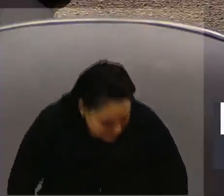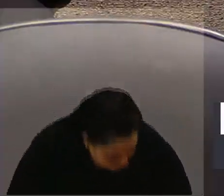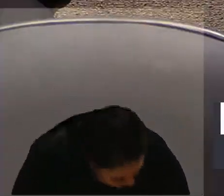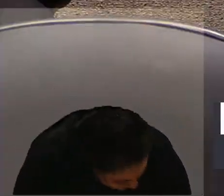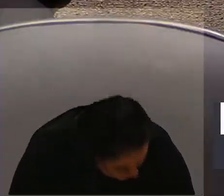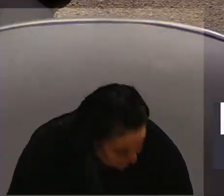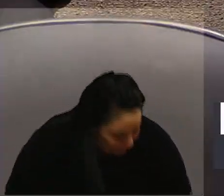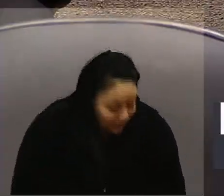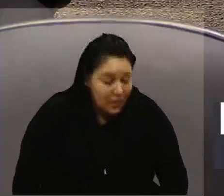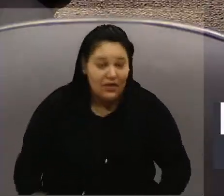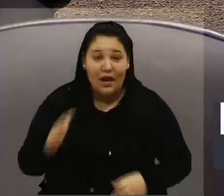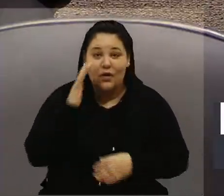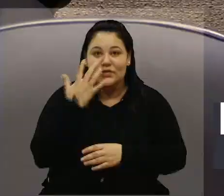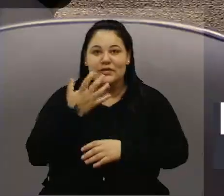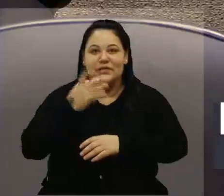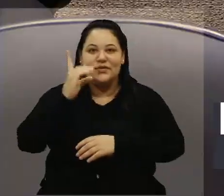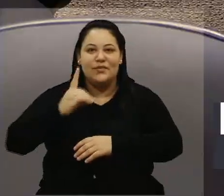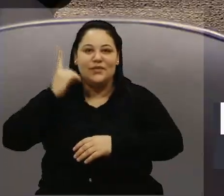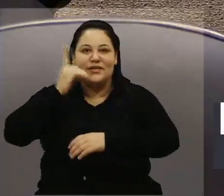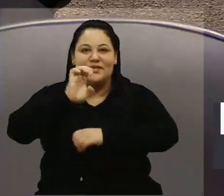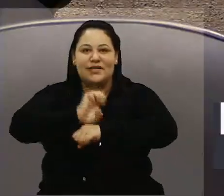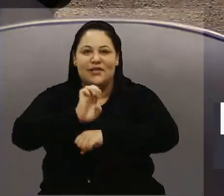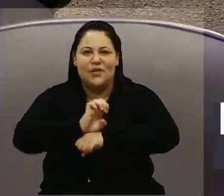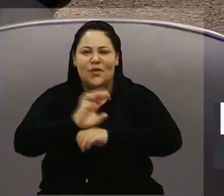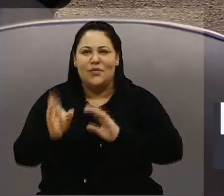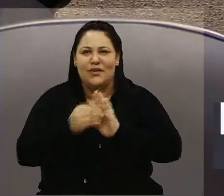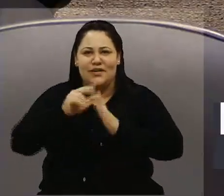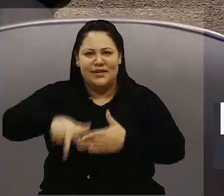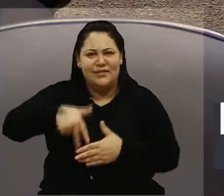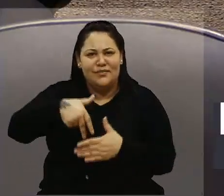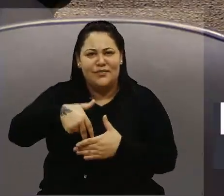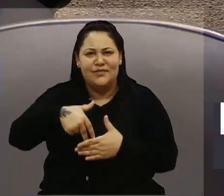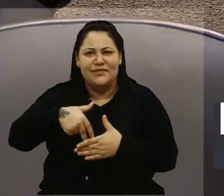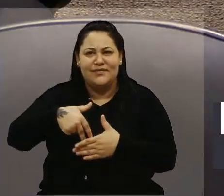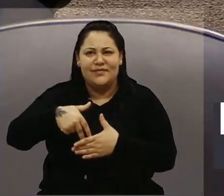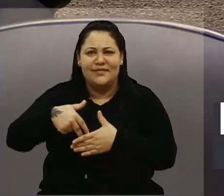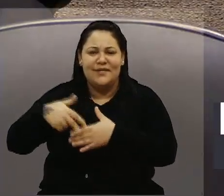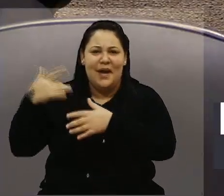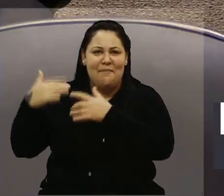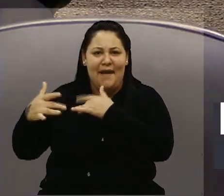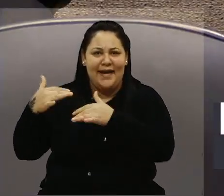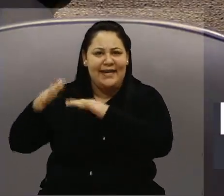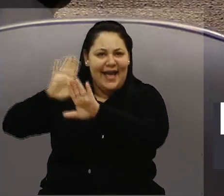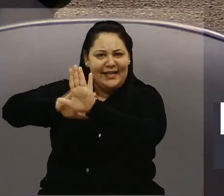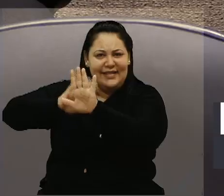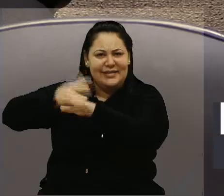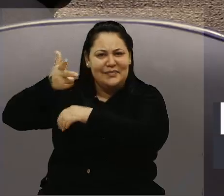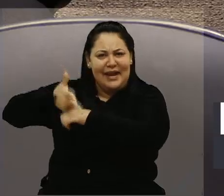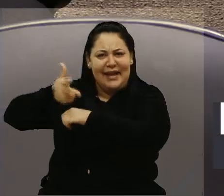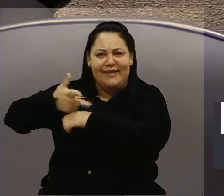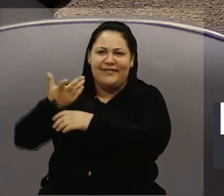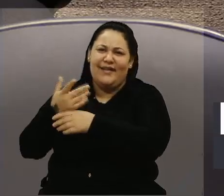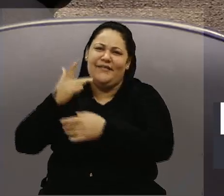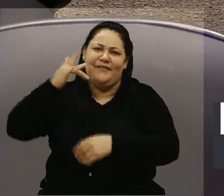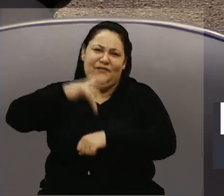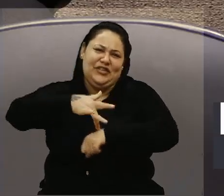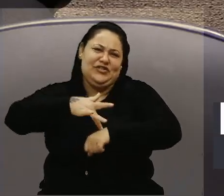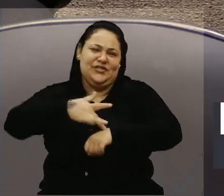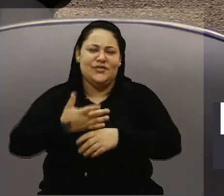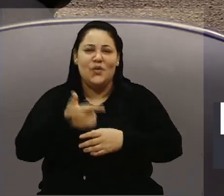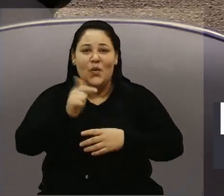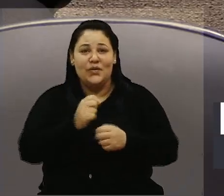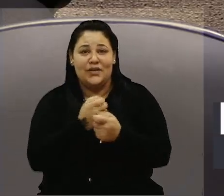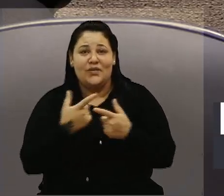como eu falei na tribuna, colocar até as máquinas funcionando atrás, fazendo de conta que estava acontecendo. Outra mentira também é a